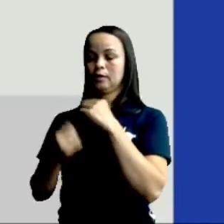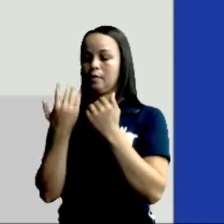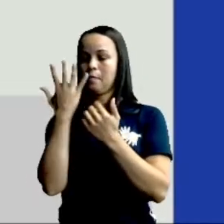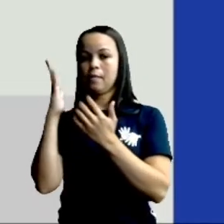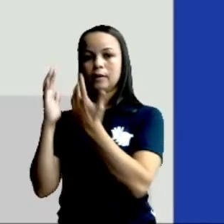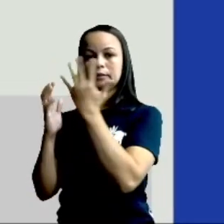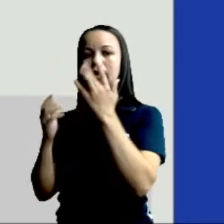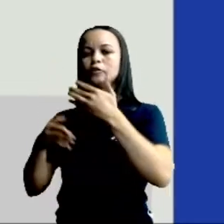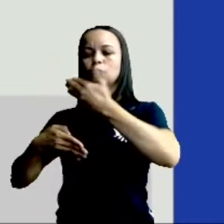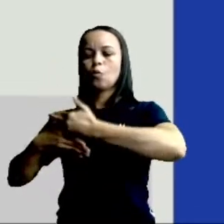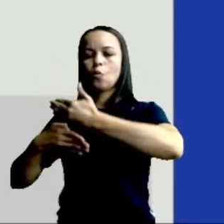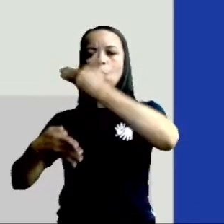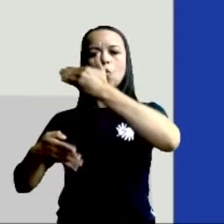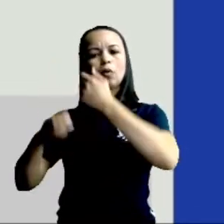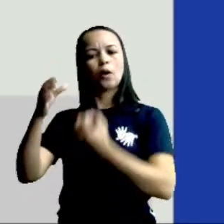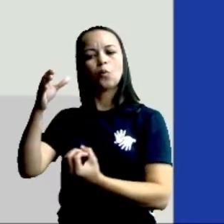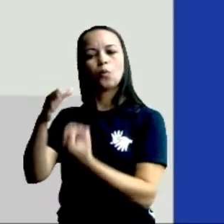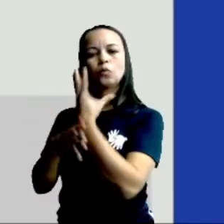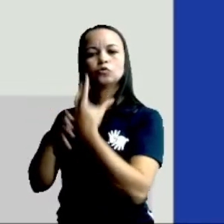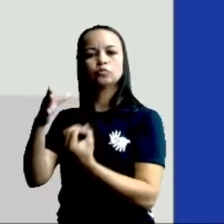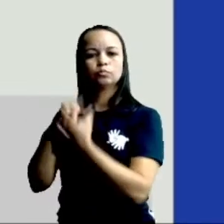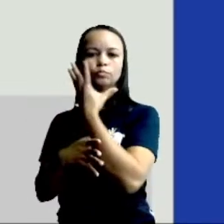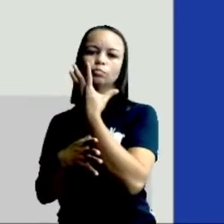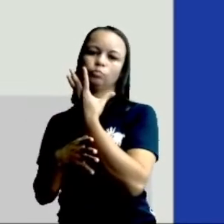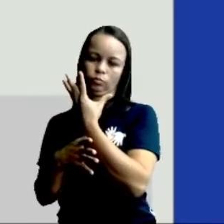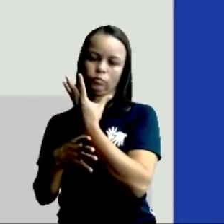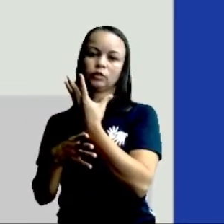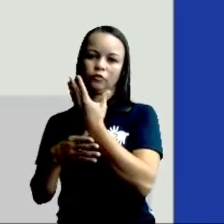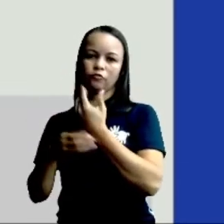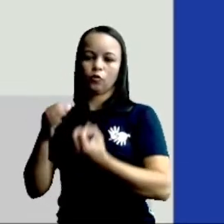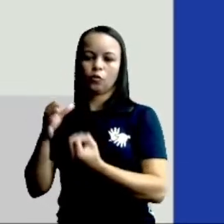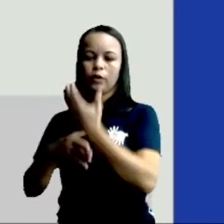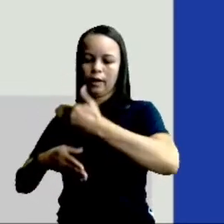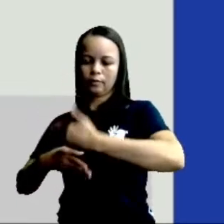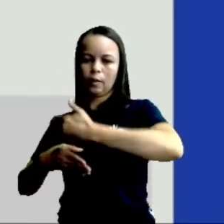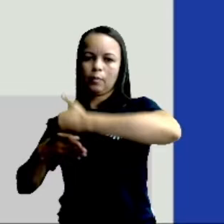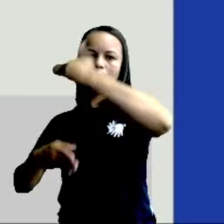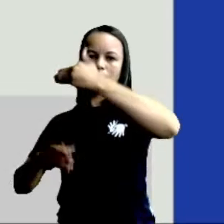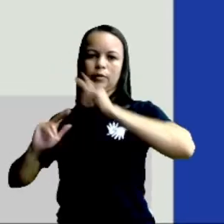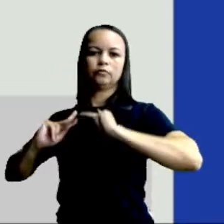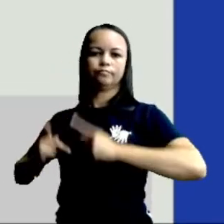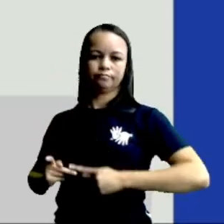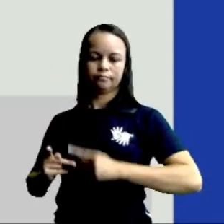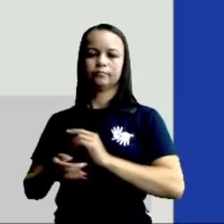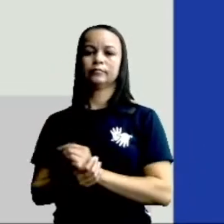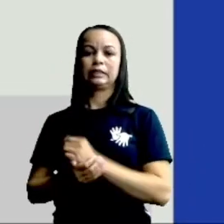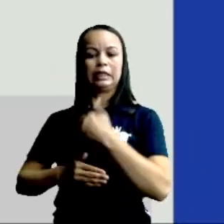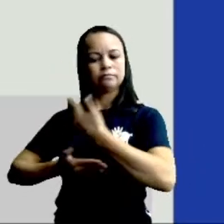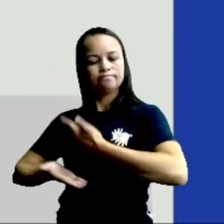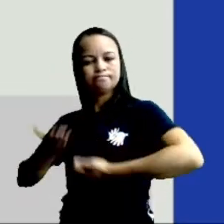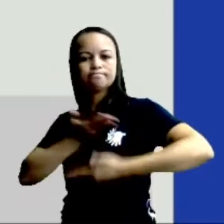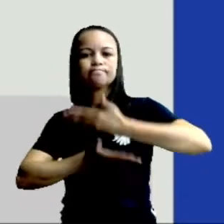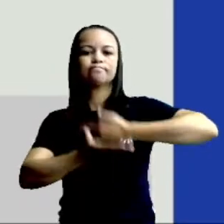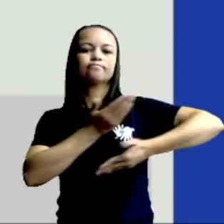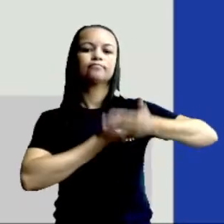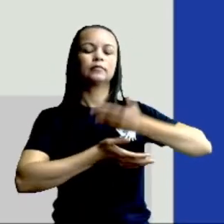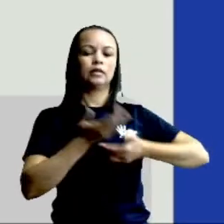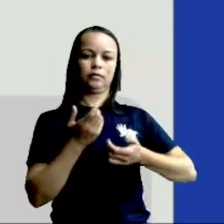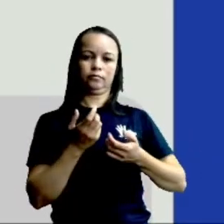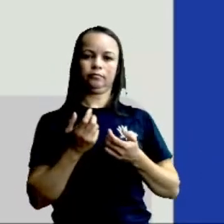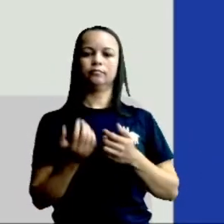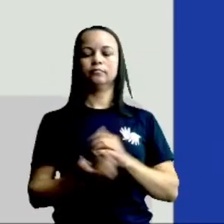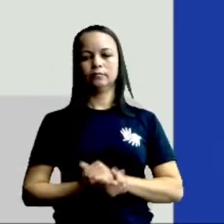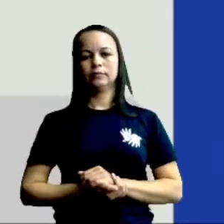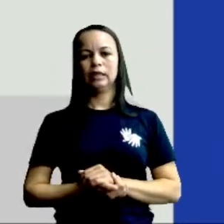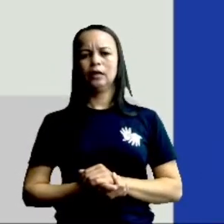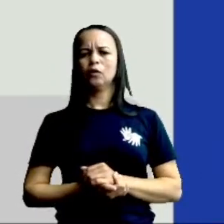ali, do ambiente, que são elementos construídos, que foram construídos pelo ser humano. E eles se relacionam entre si. Quais